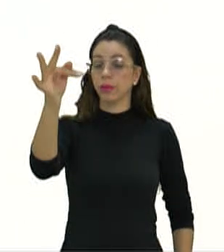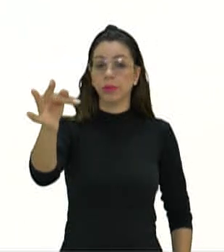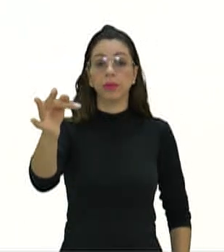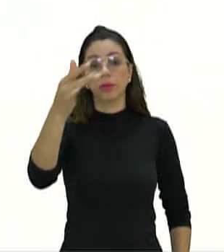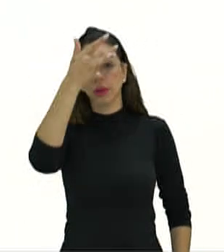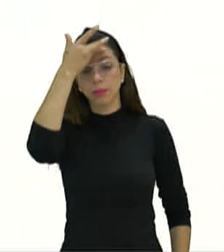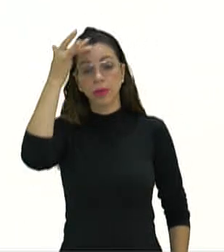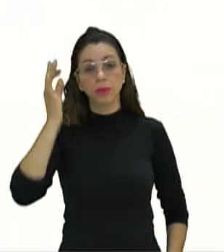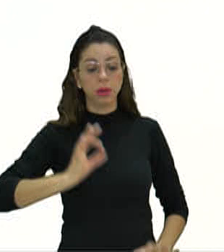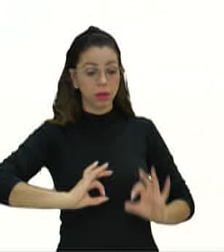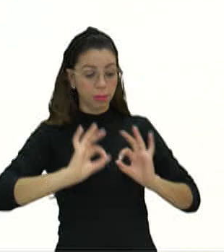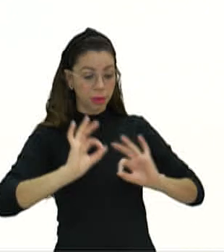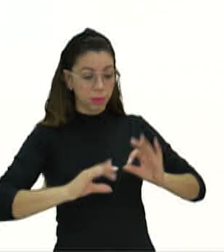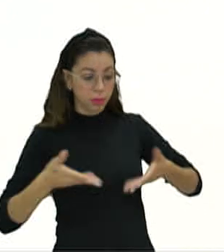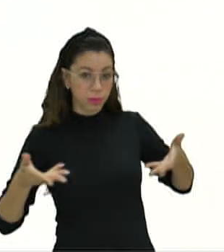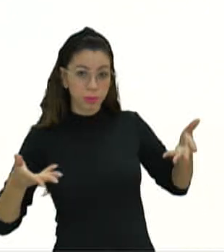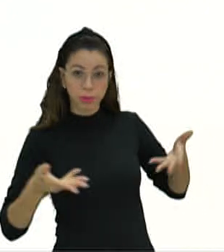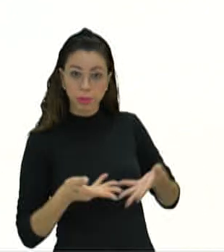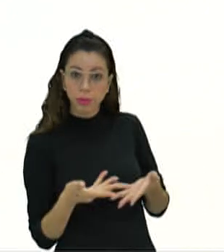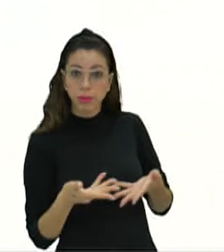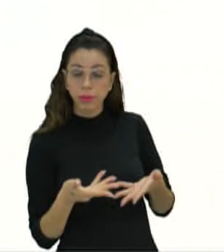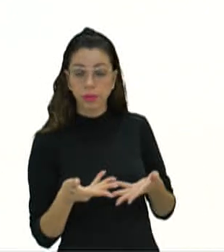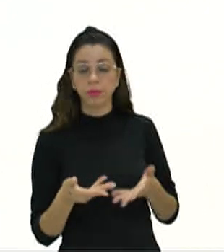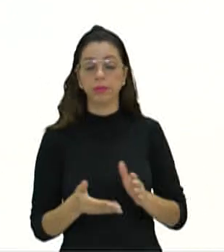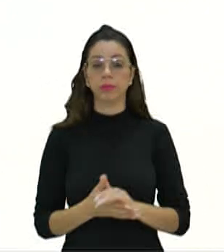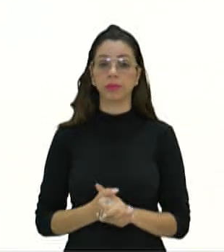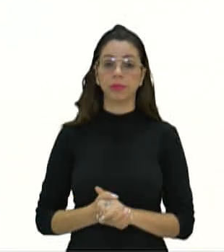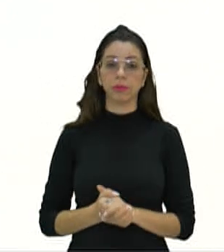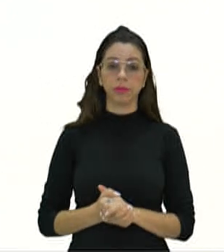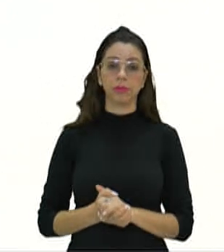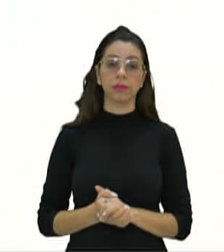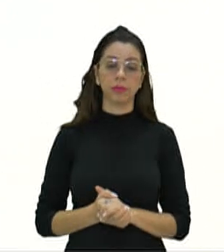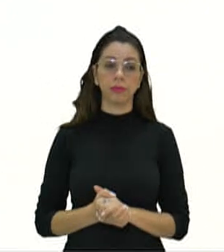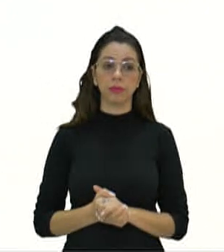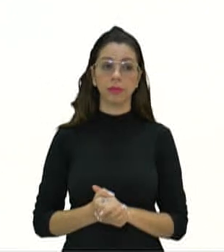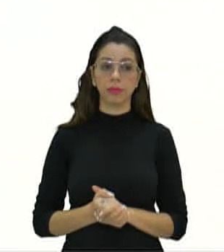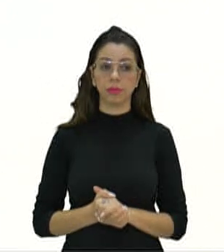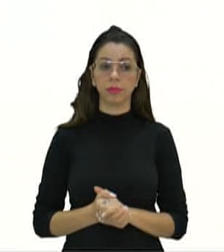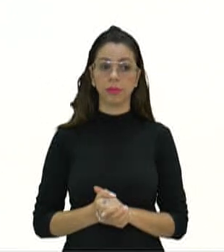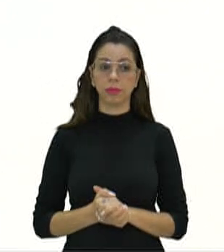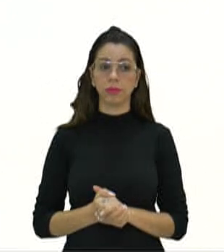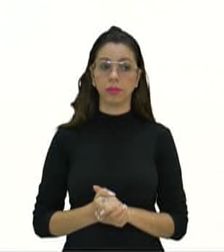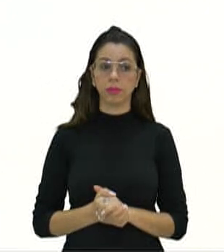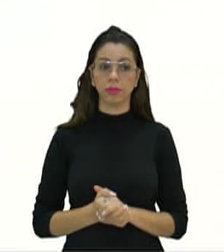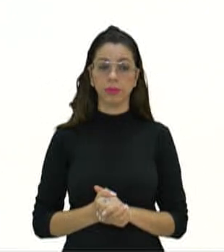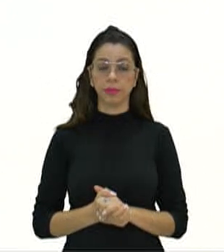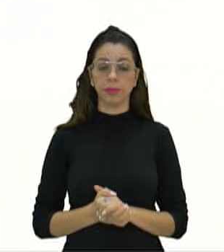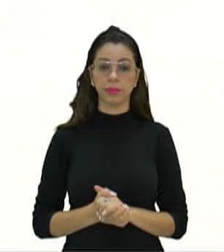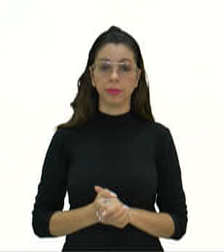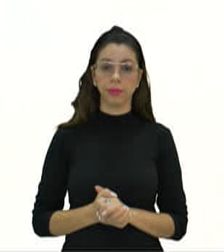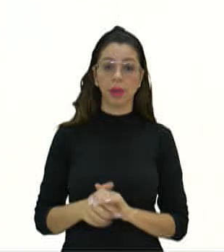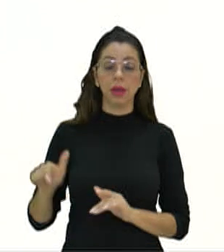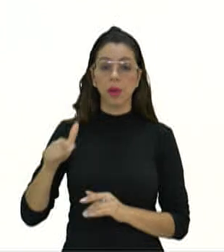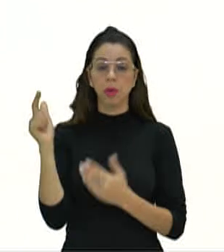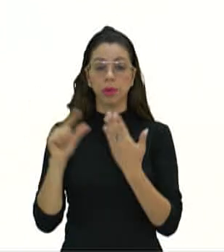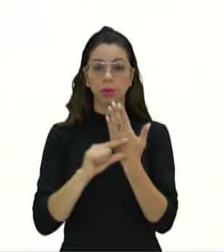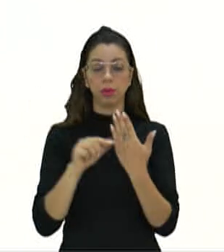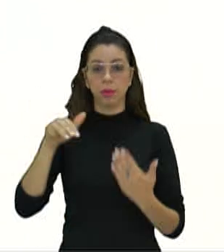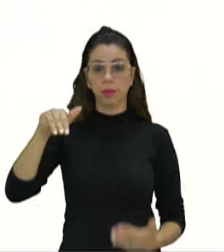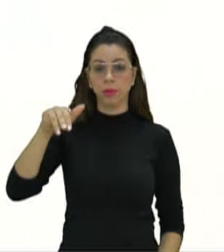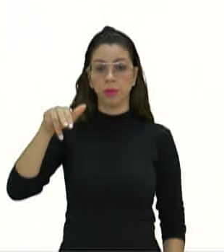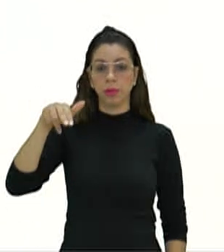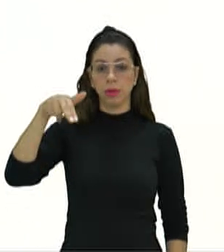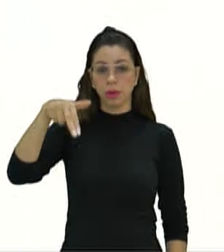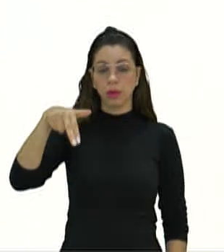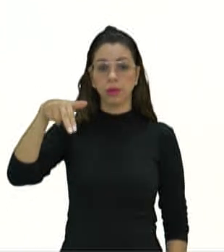que estão se preparando hoje, tá? E a outra do Nelson Mandela diz assim: Education is the most powerful weapon